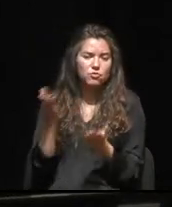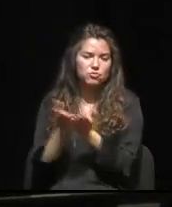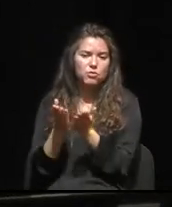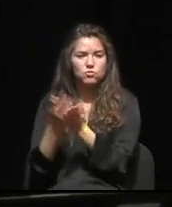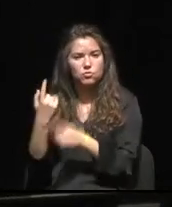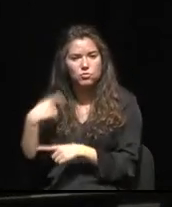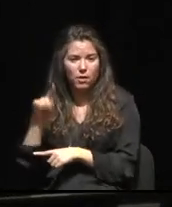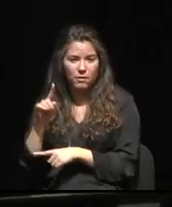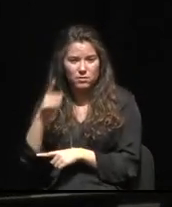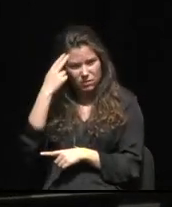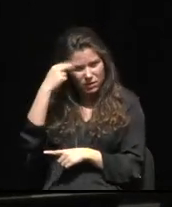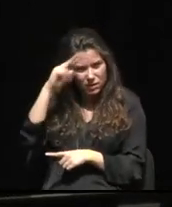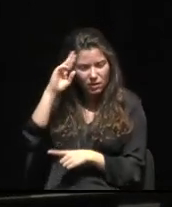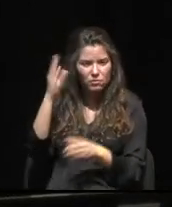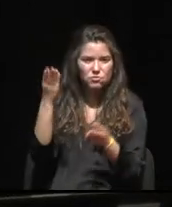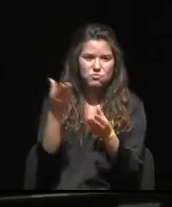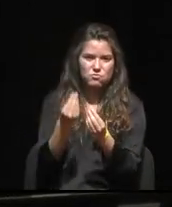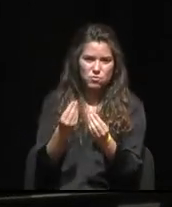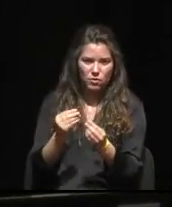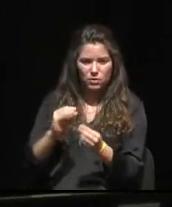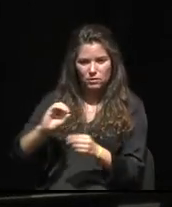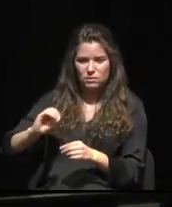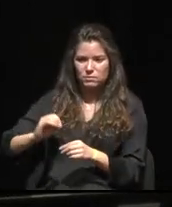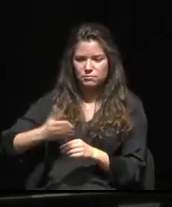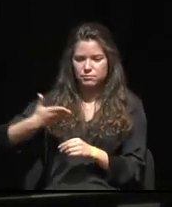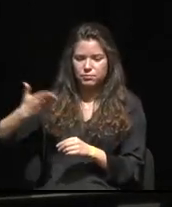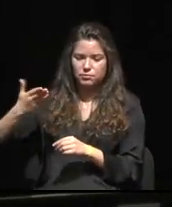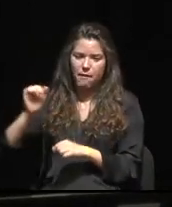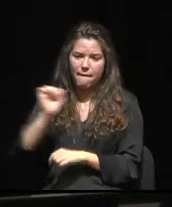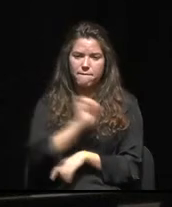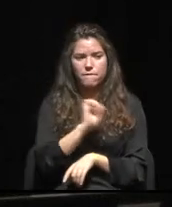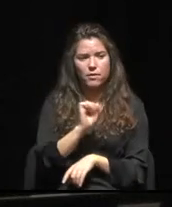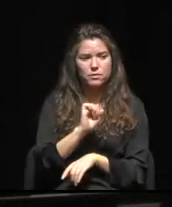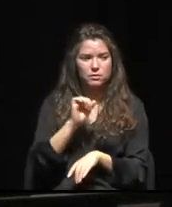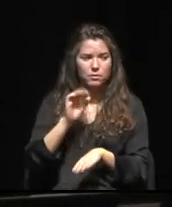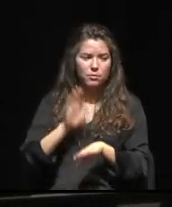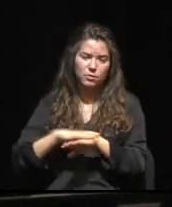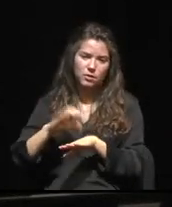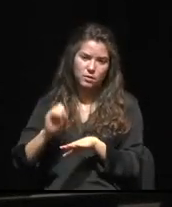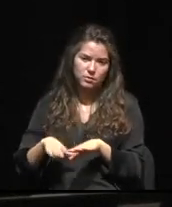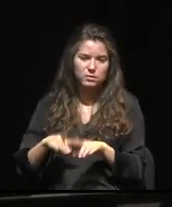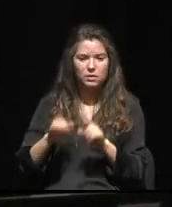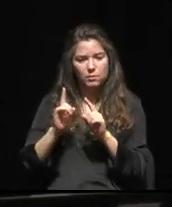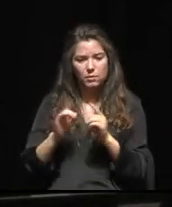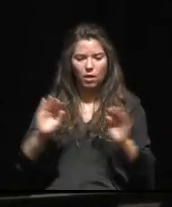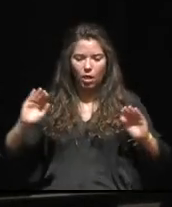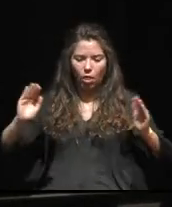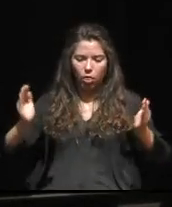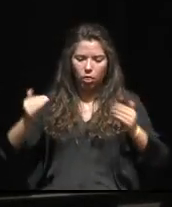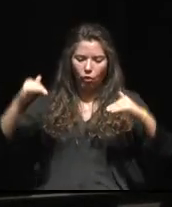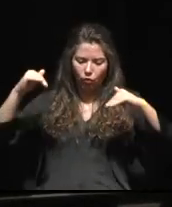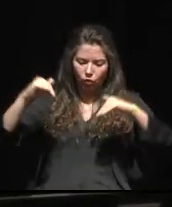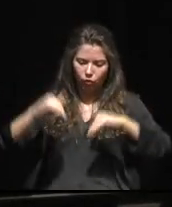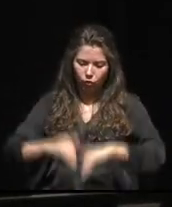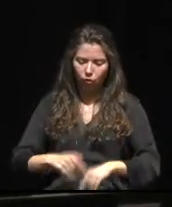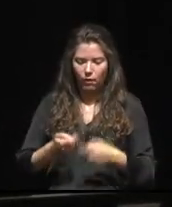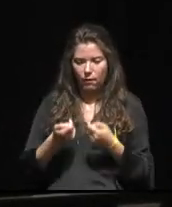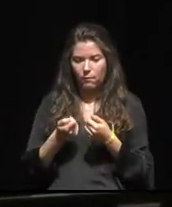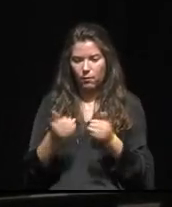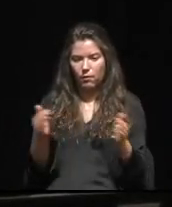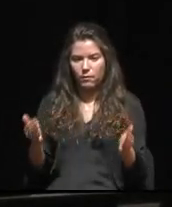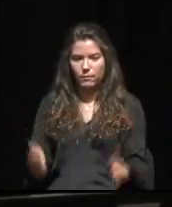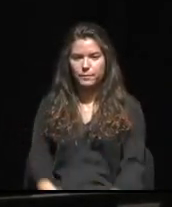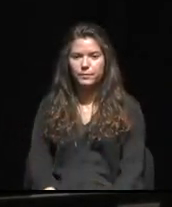senhores estão muito enganados nas vossas prioridades por isso é que provavelmente começarão a entrar em decadência muito em breve Muito